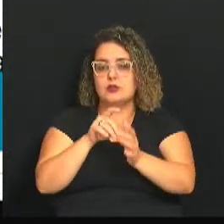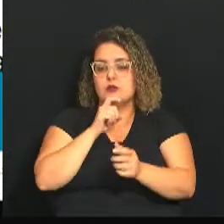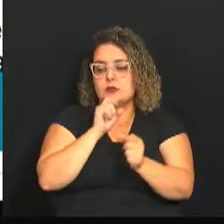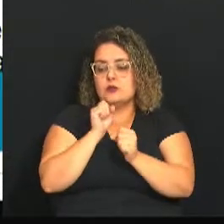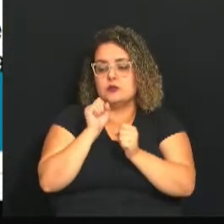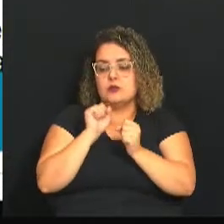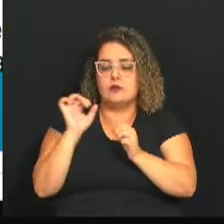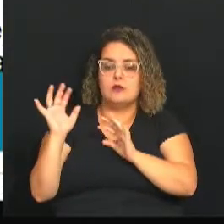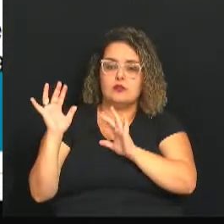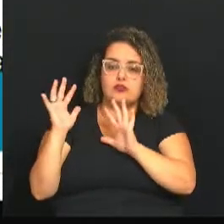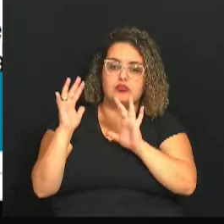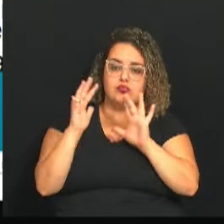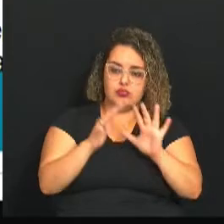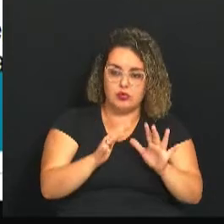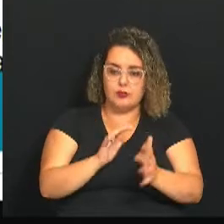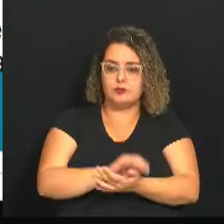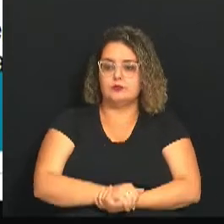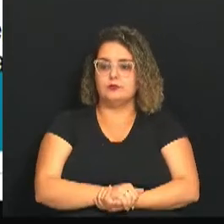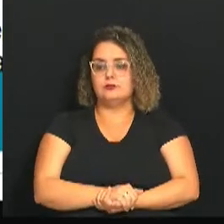expressivo.